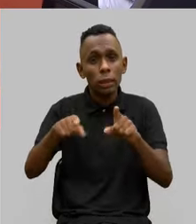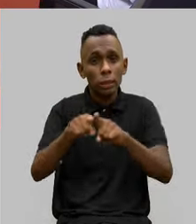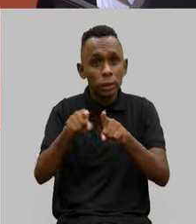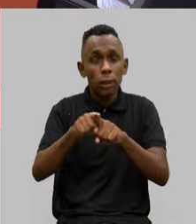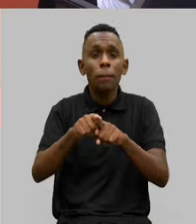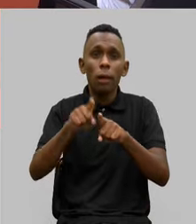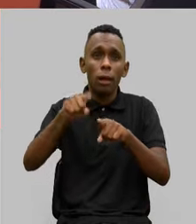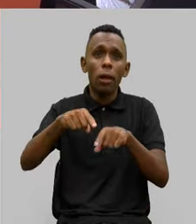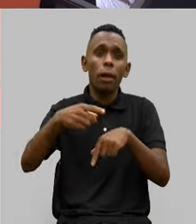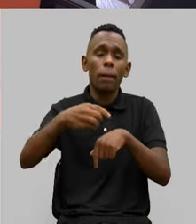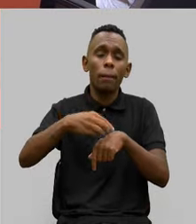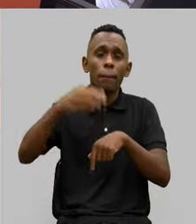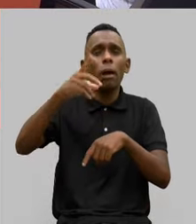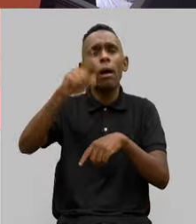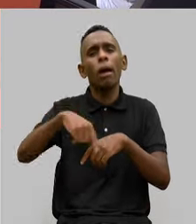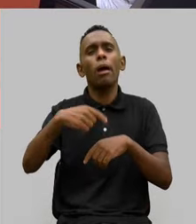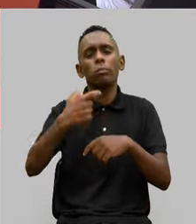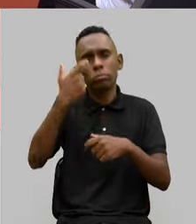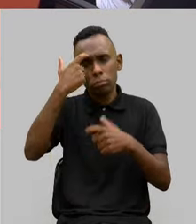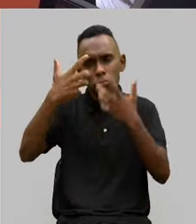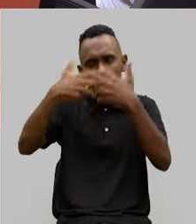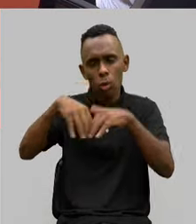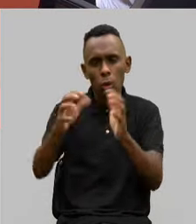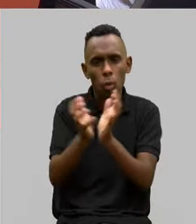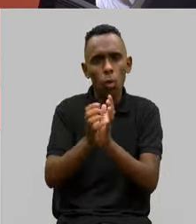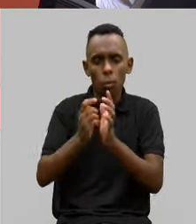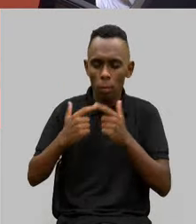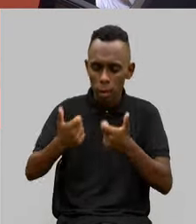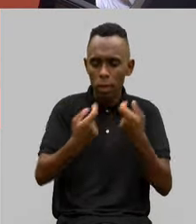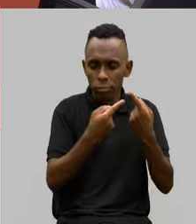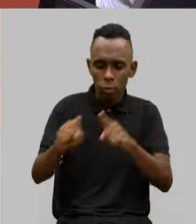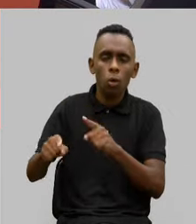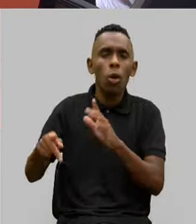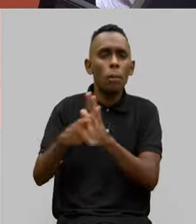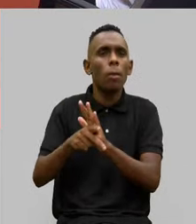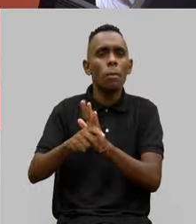coletivo repensando a guerra às drogas